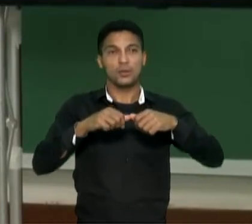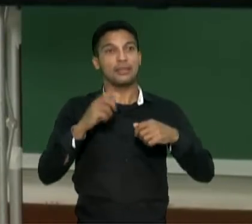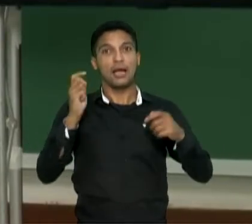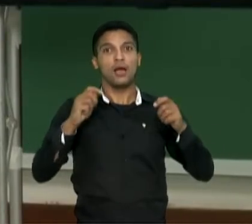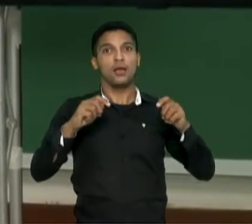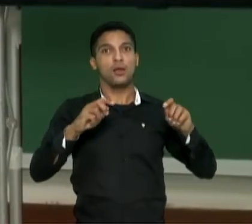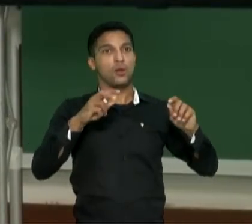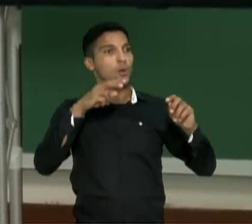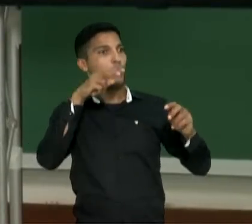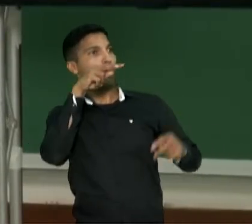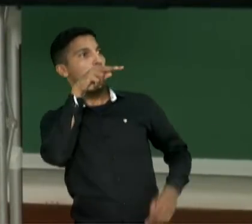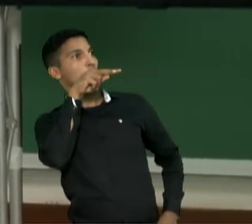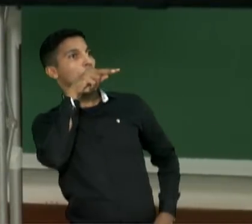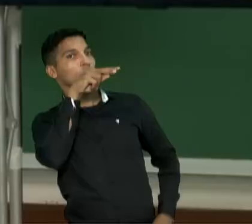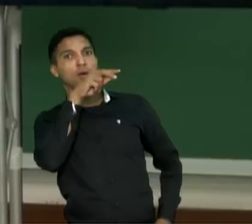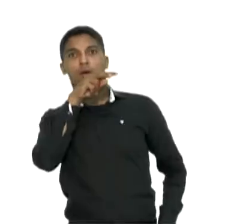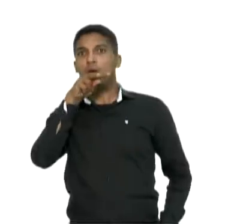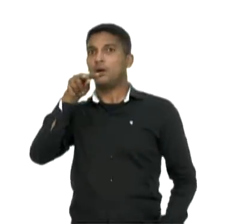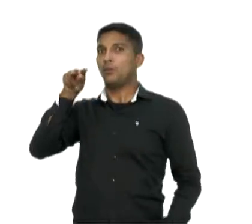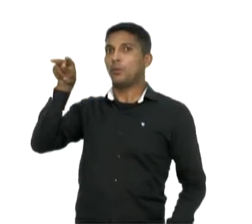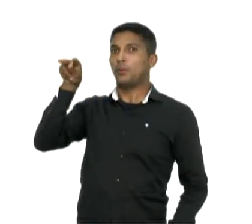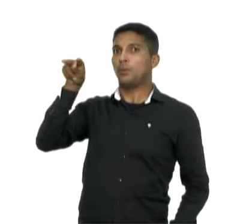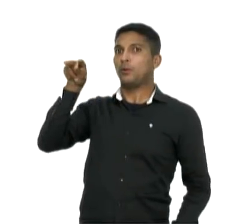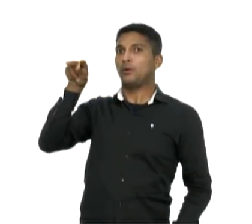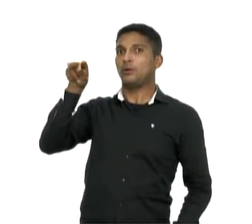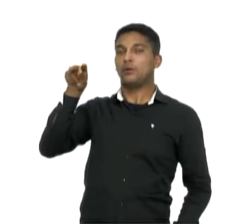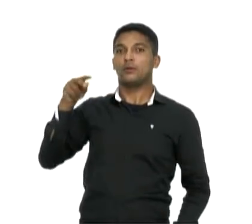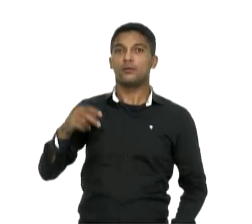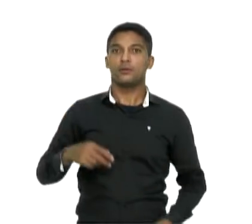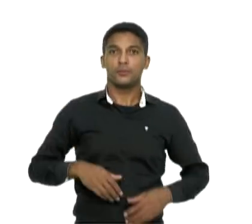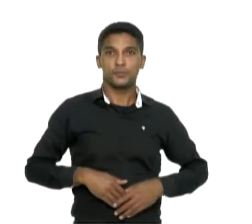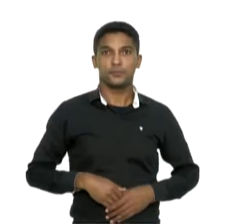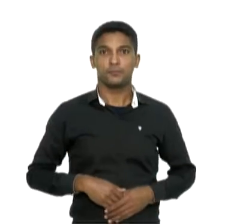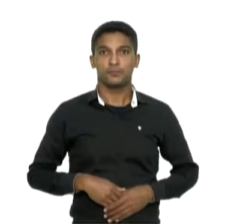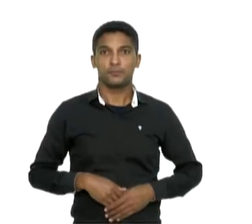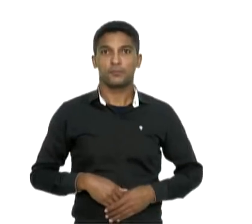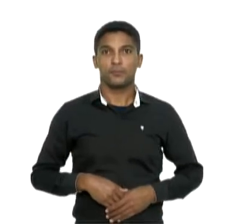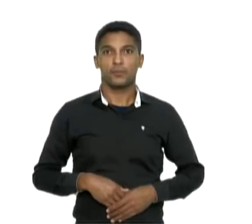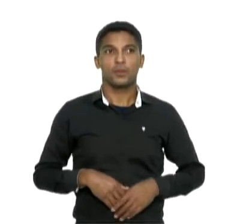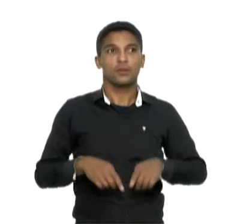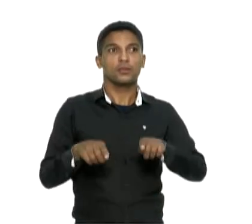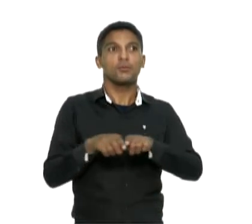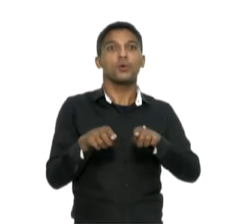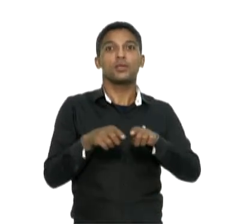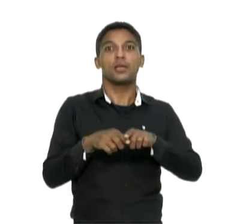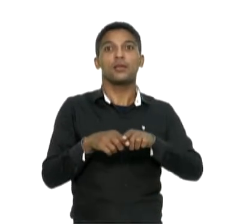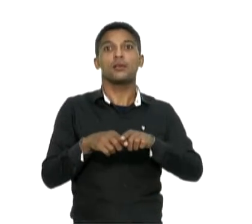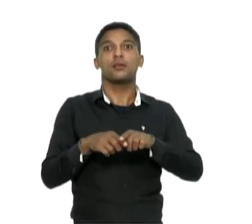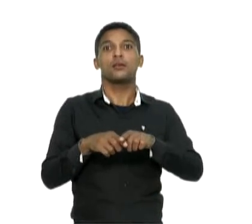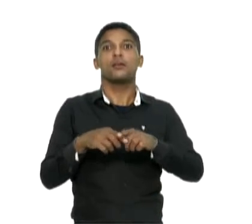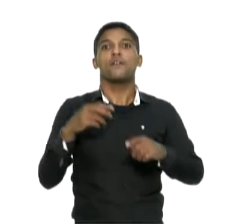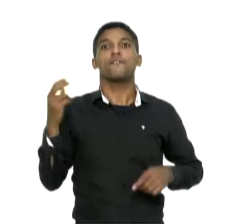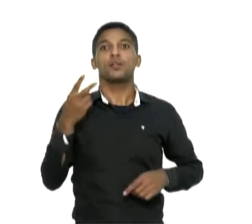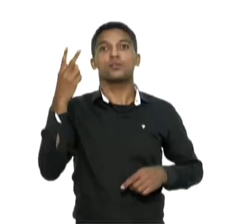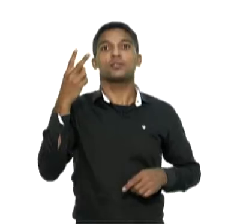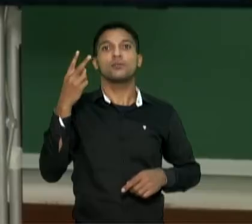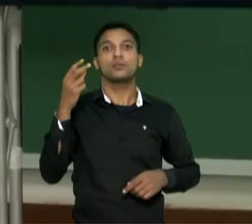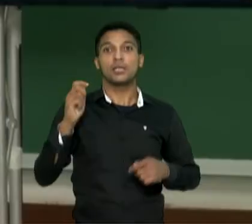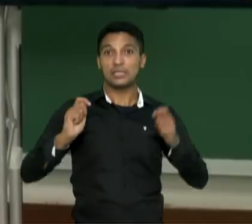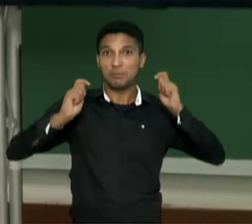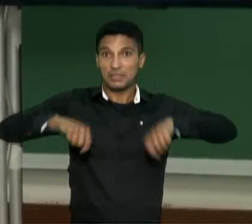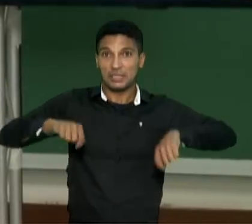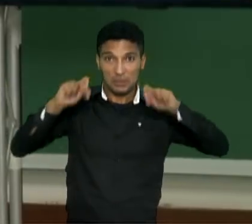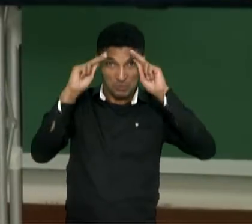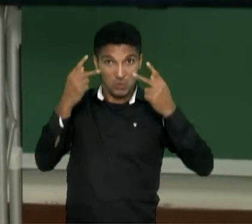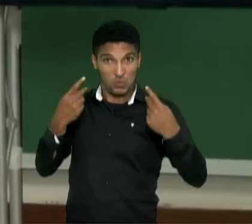visualização. A valorização da capacidade técnica e do conhecimento racional humano. Aqui eu coloquei